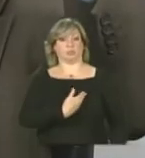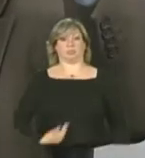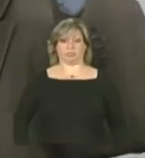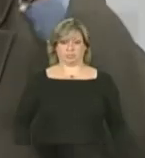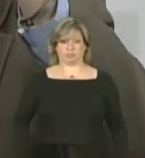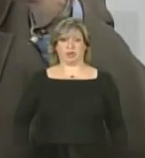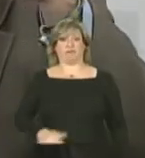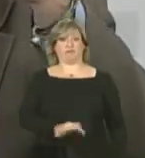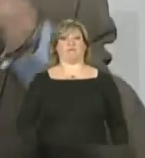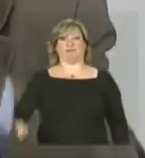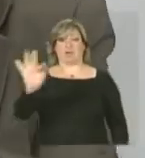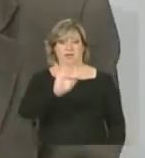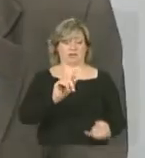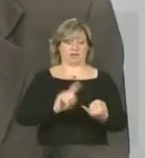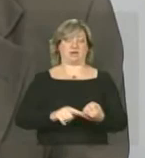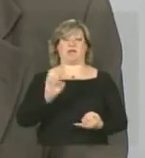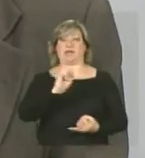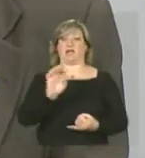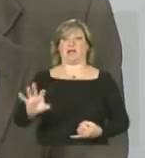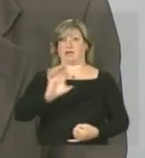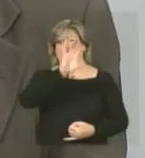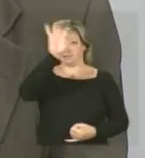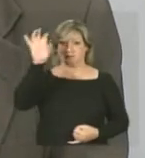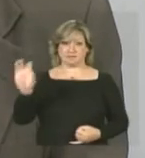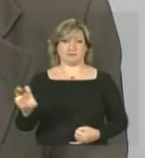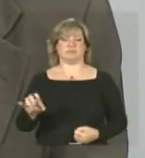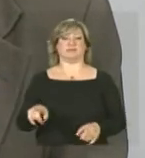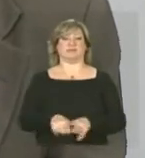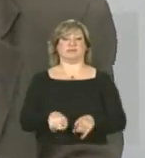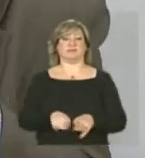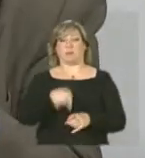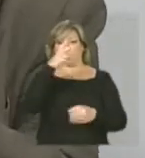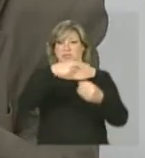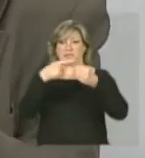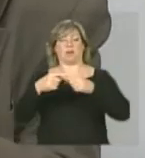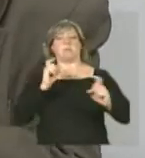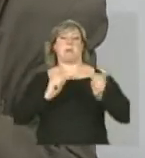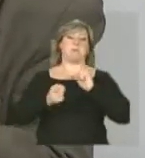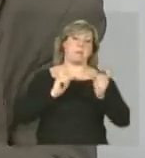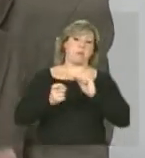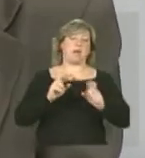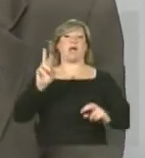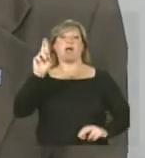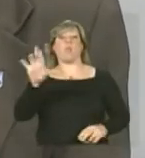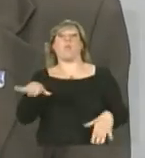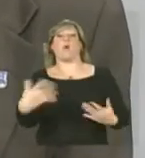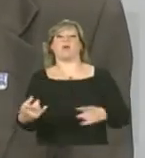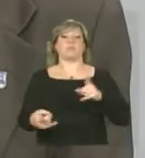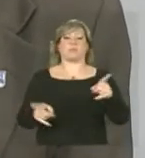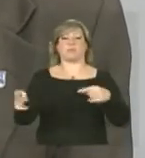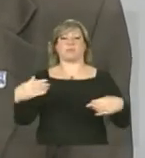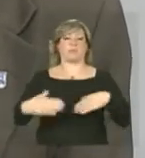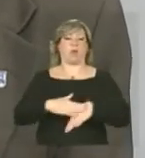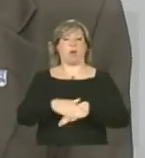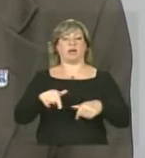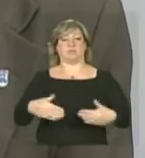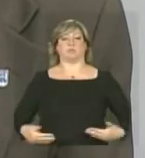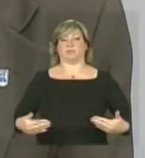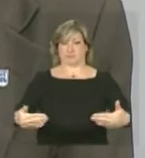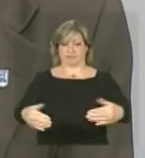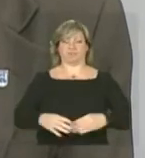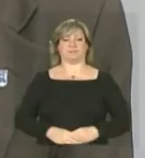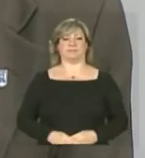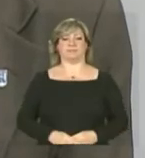gestores federais, gestores estaduais e gestores municipais estarão, obviamente, discutindo as suas responsabilidades e tarefas nesse processo.